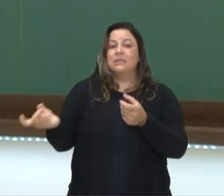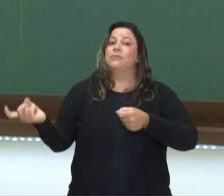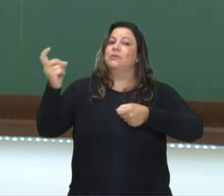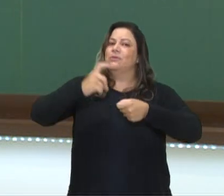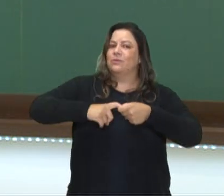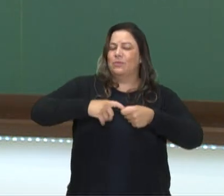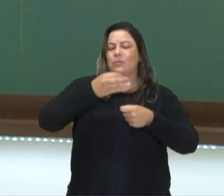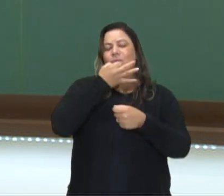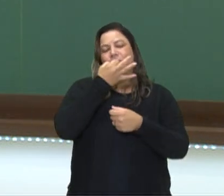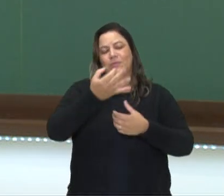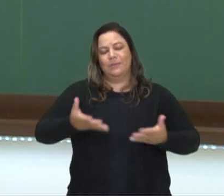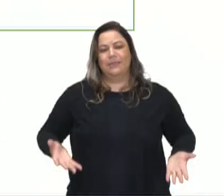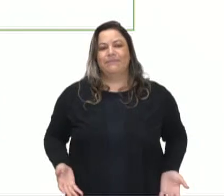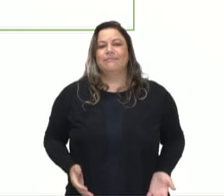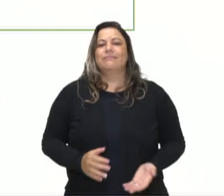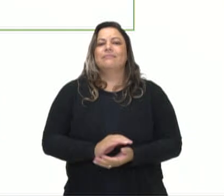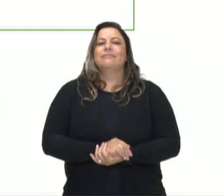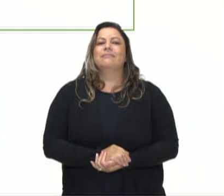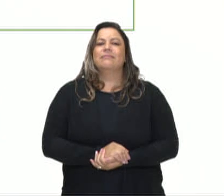possível resposta para você.